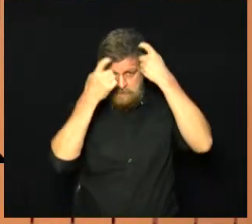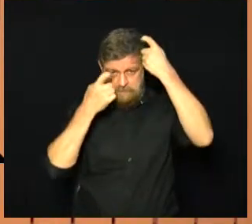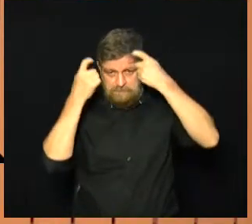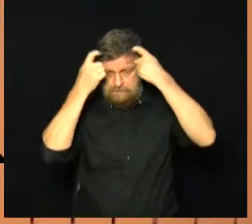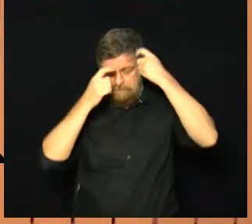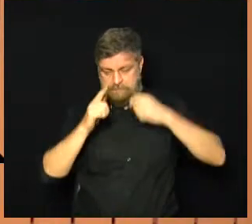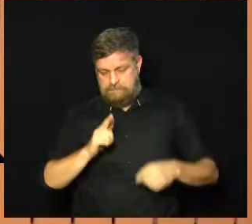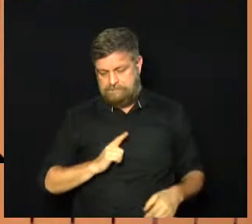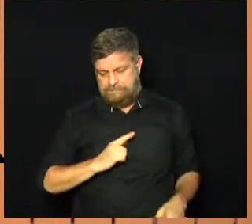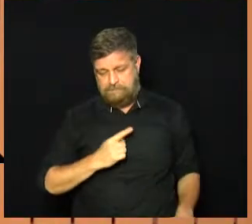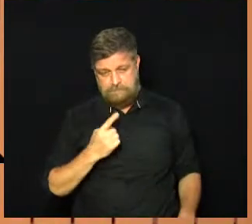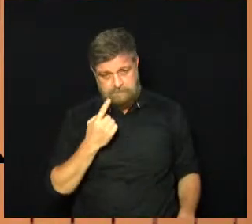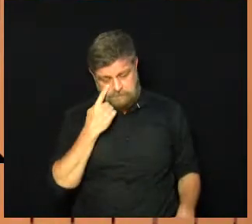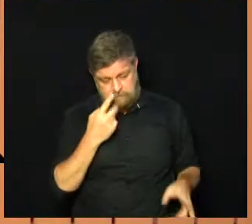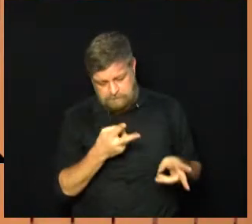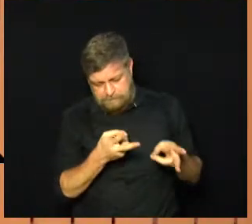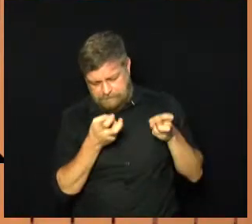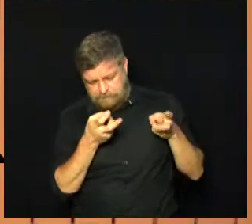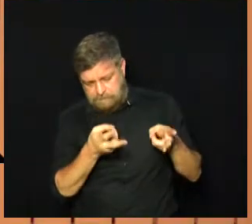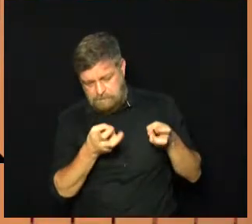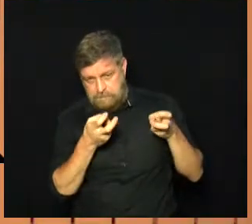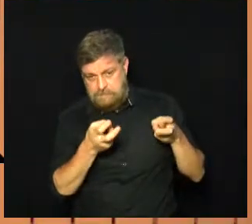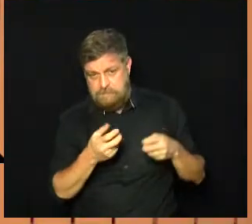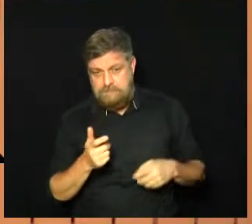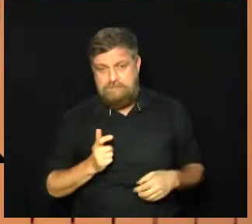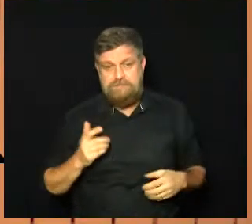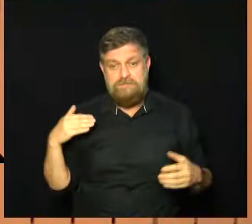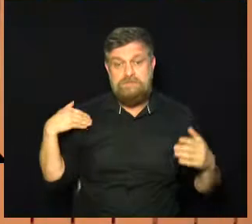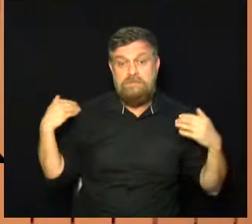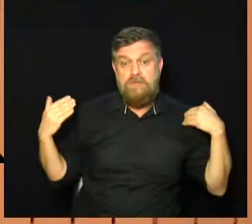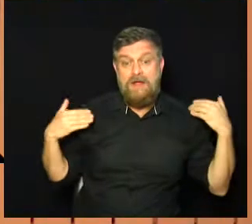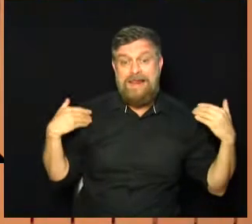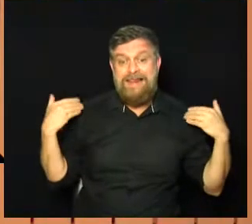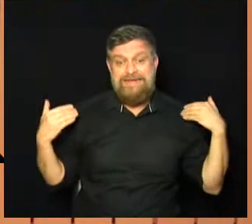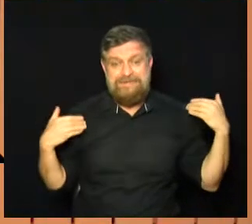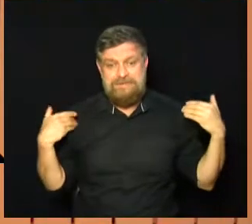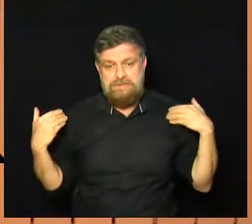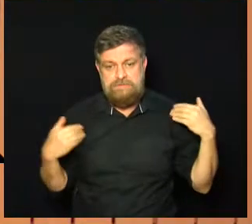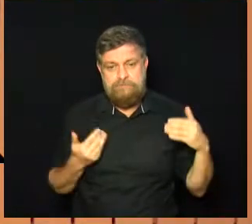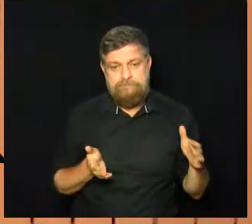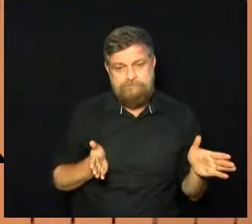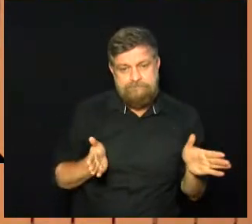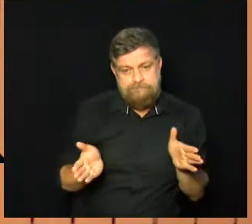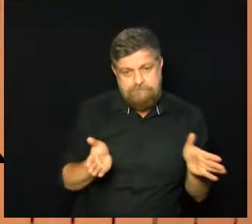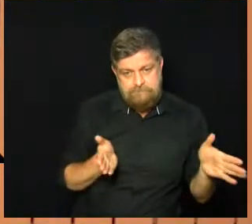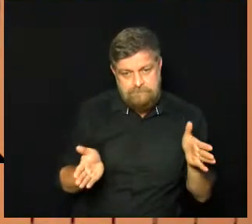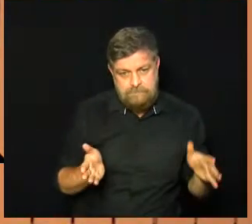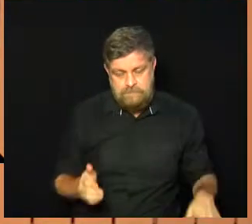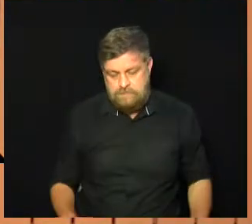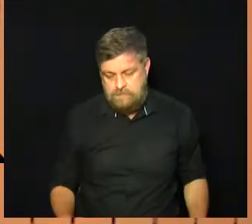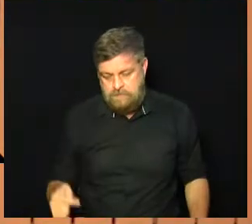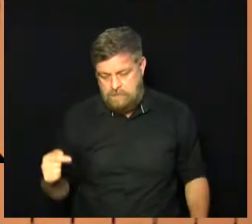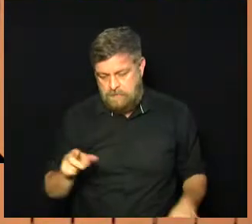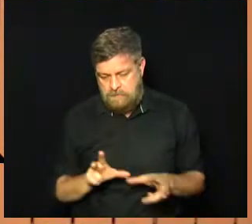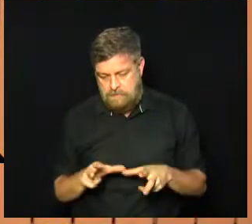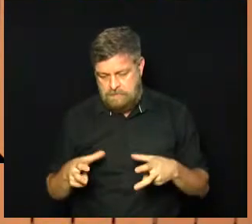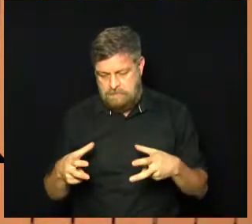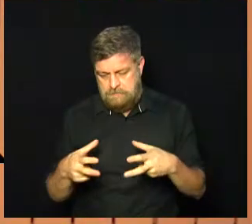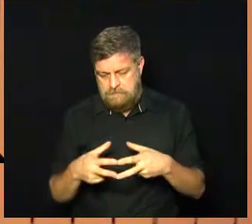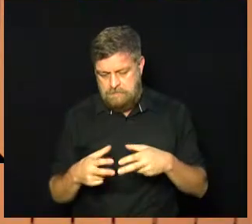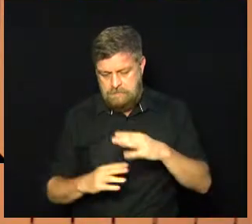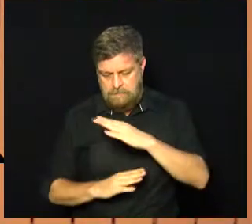visto, que é justamente o acesso a lazer. Então, trazer para a comissão, né, os projetos da casa